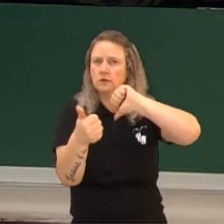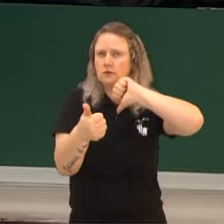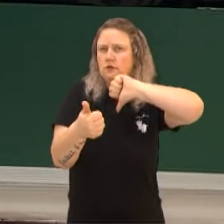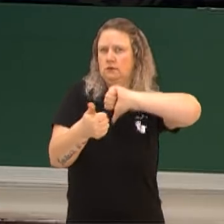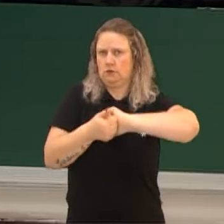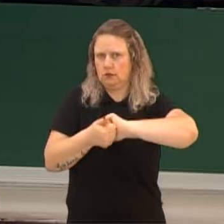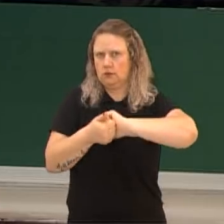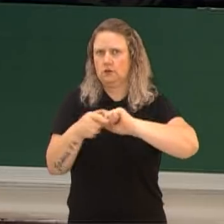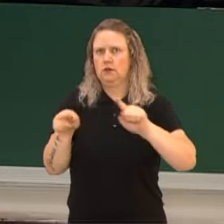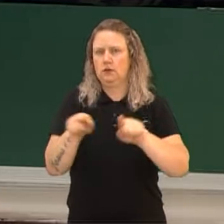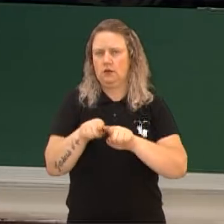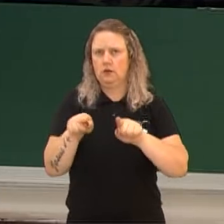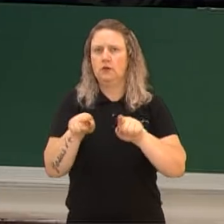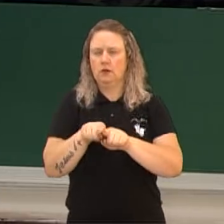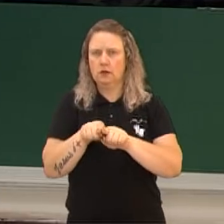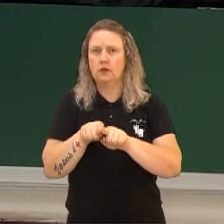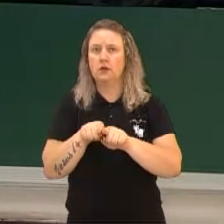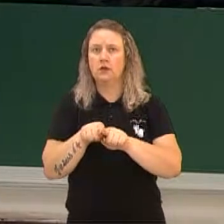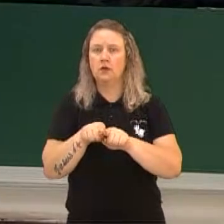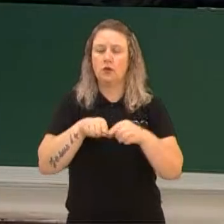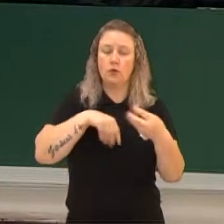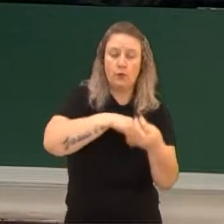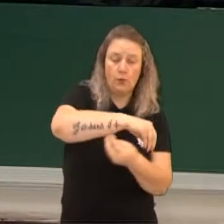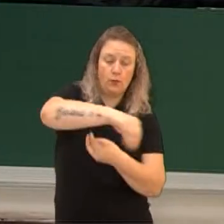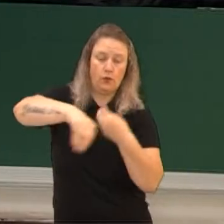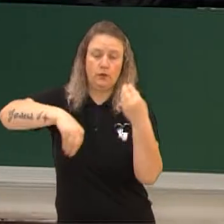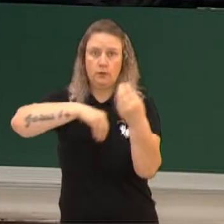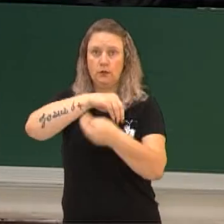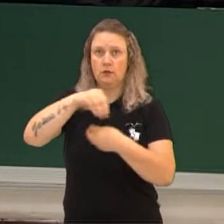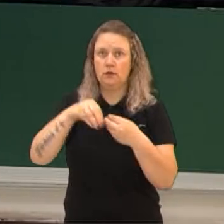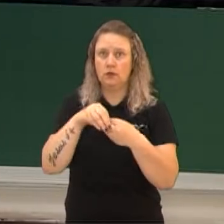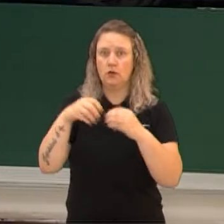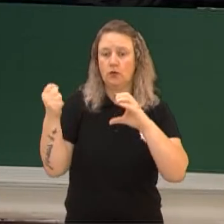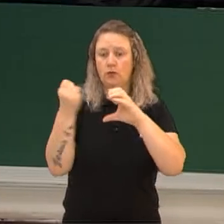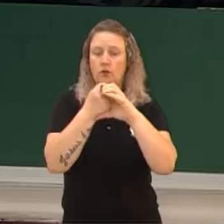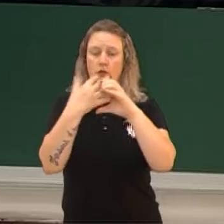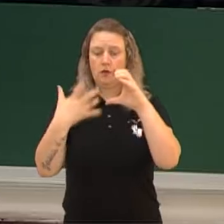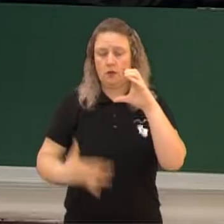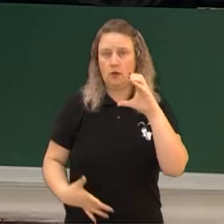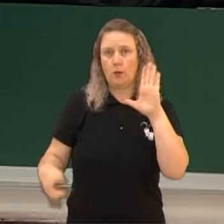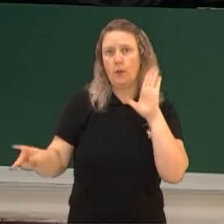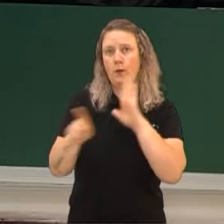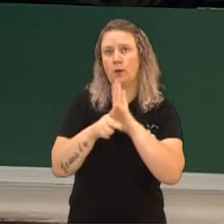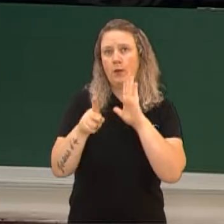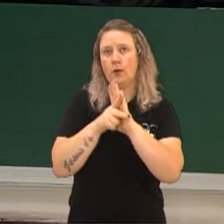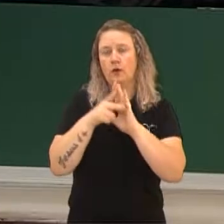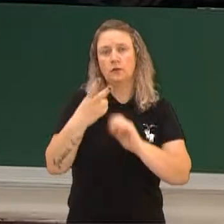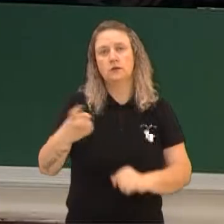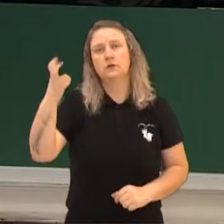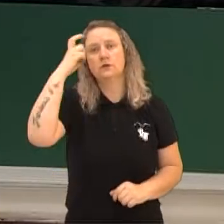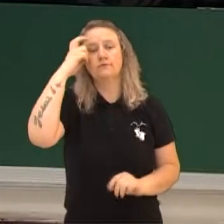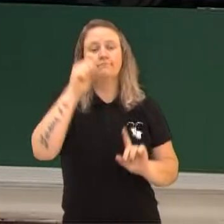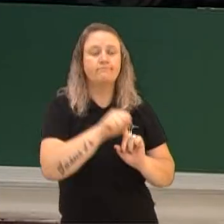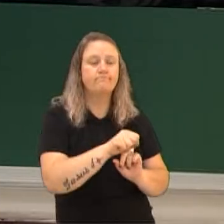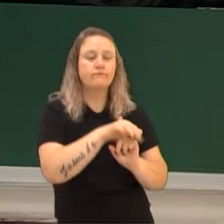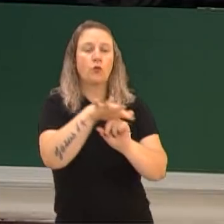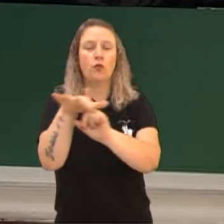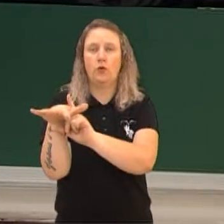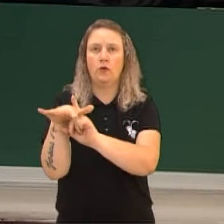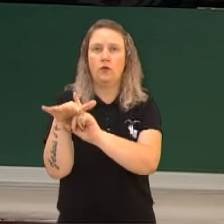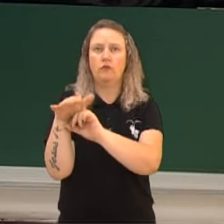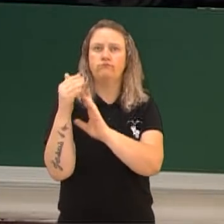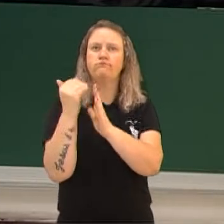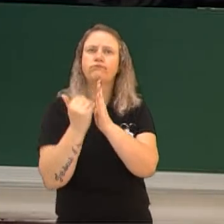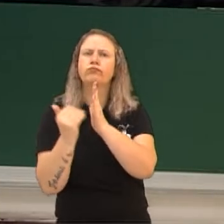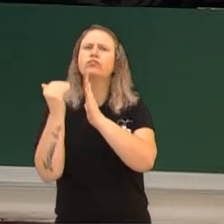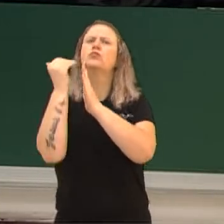essa ideia de junção, misturar-se com aspectos da cultura popular, sobretudo nordestina.